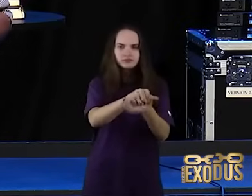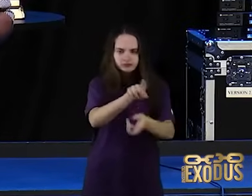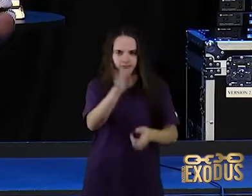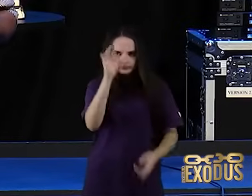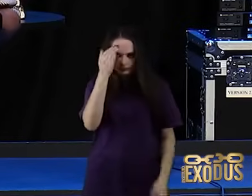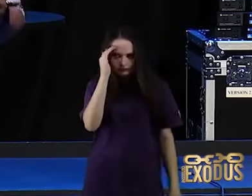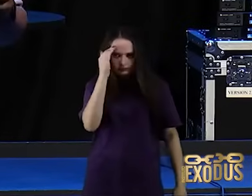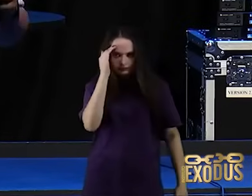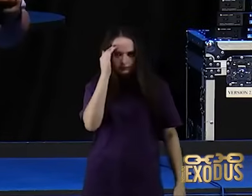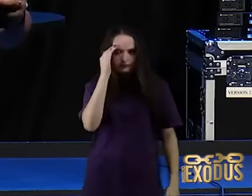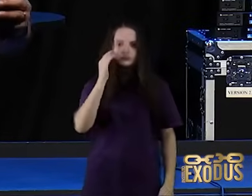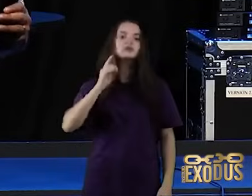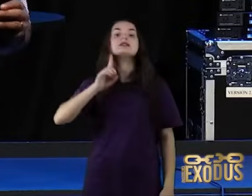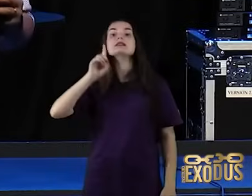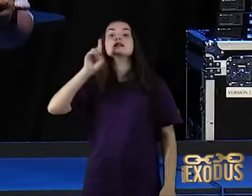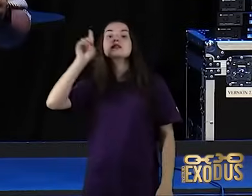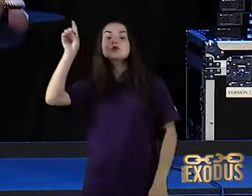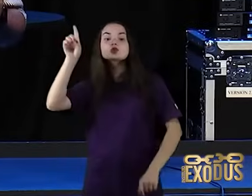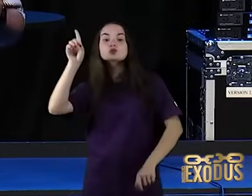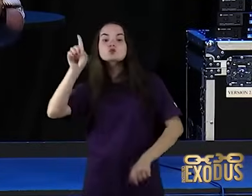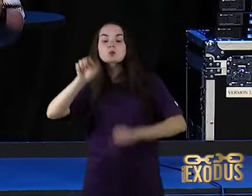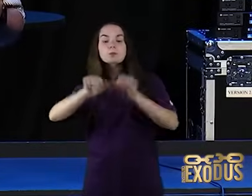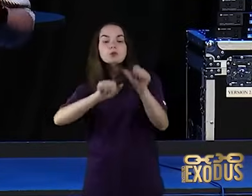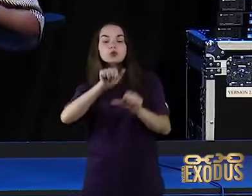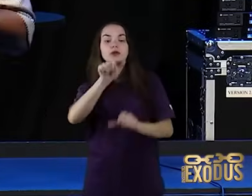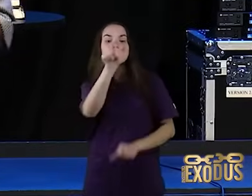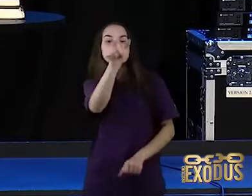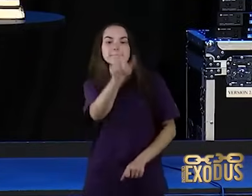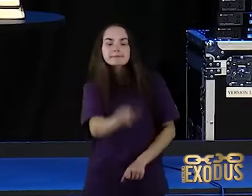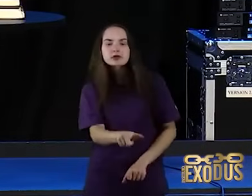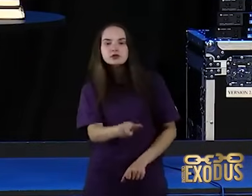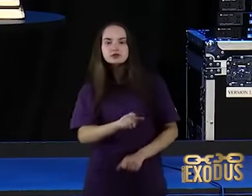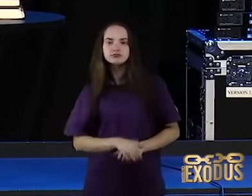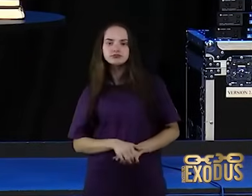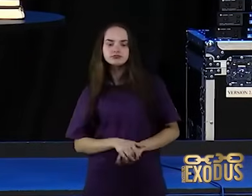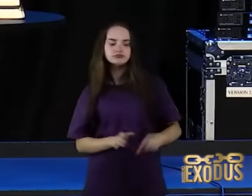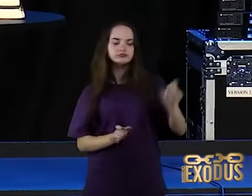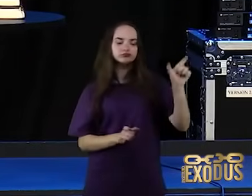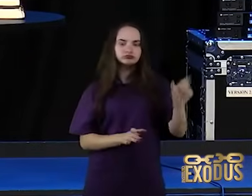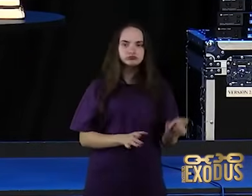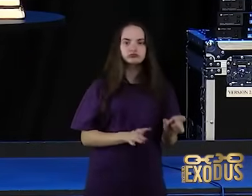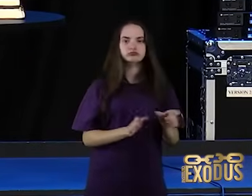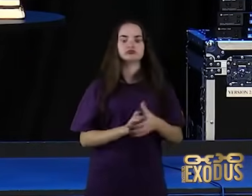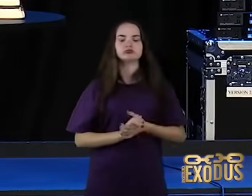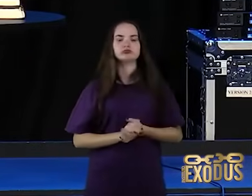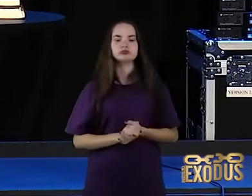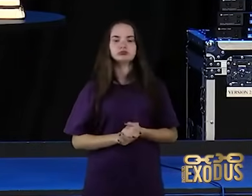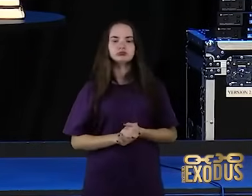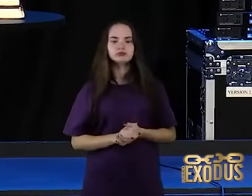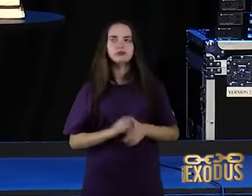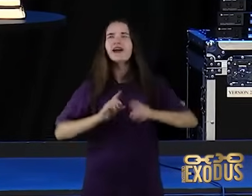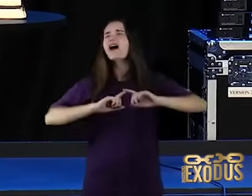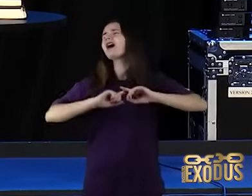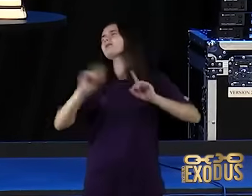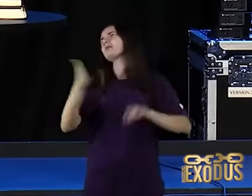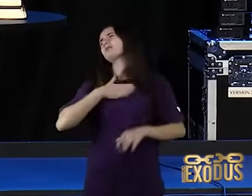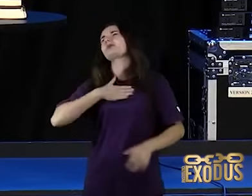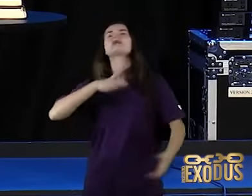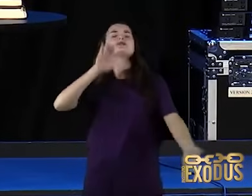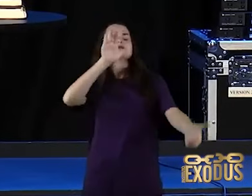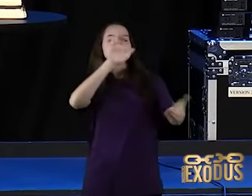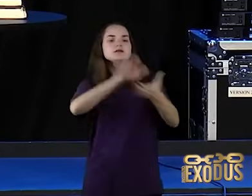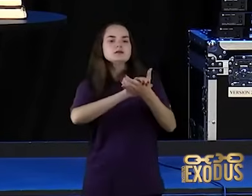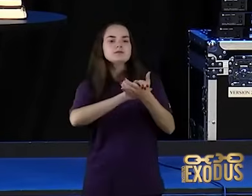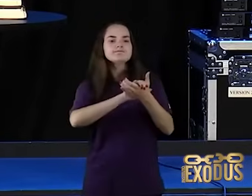dizendo Deus muda a gente Deus muda as pessoas ai pastor meu casamento